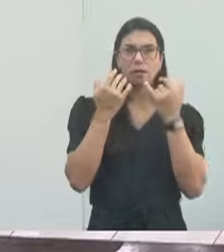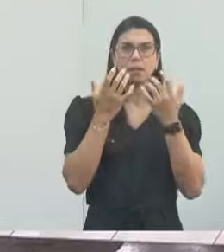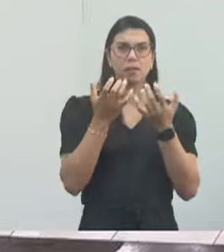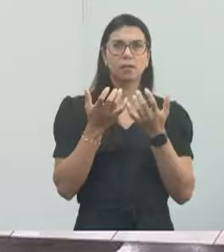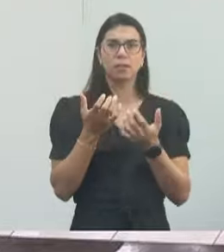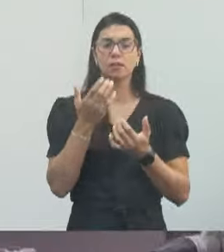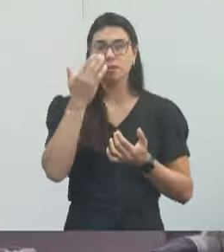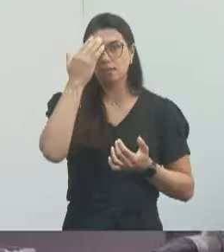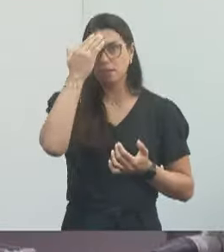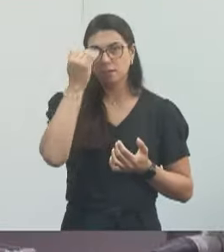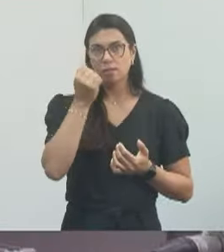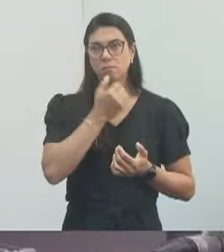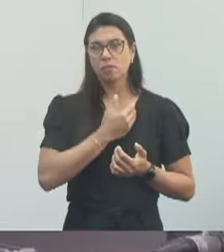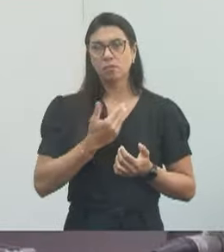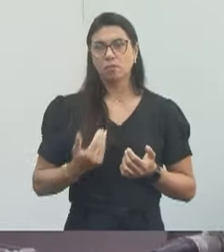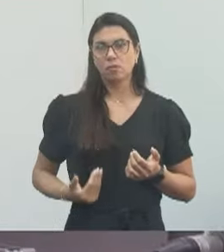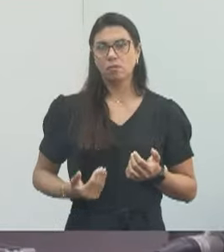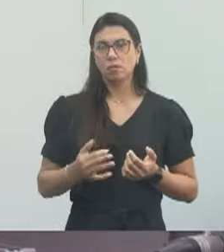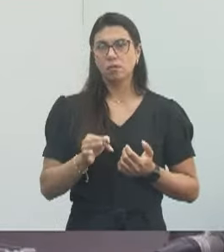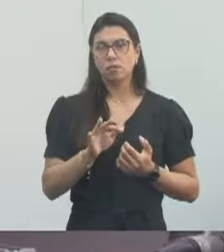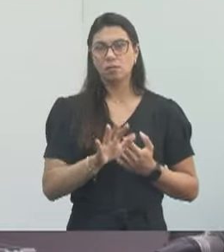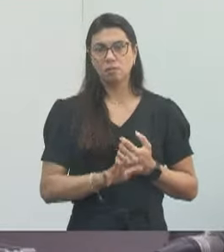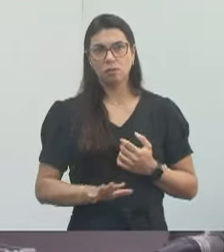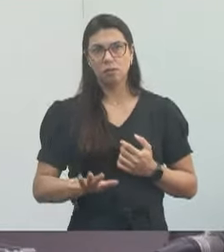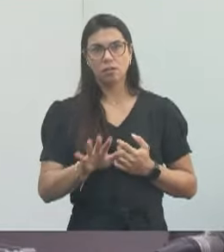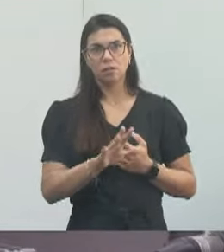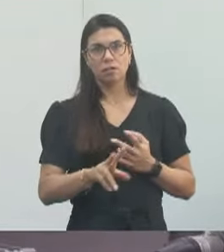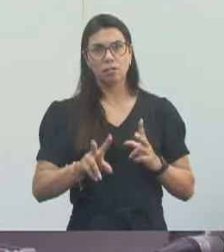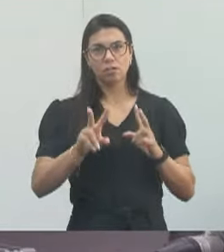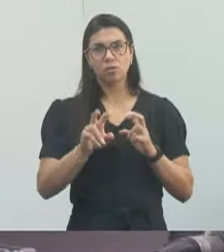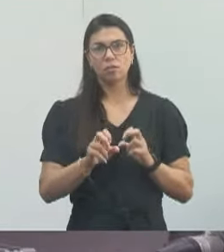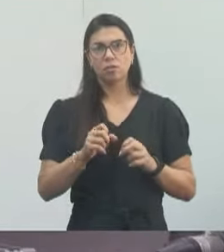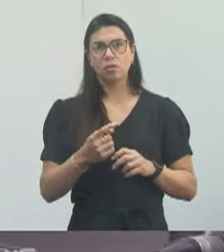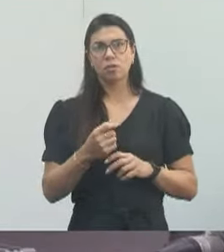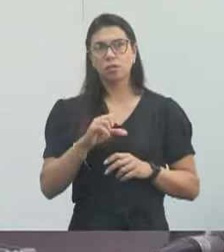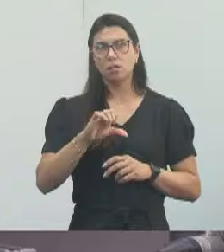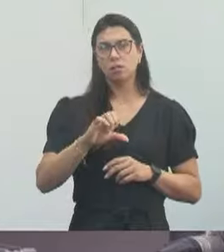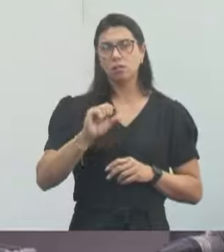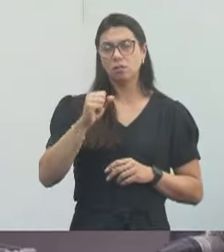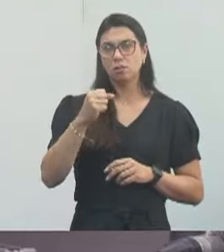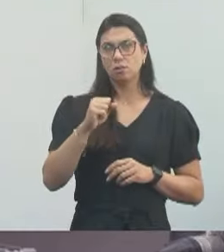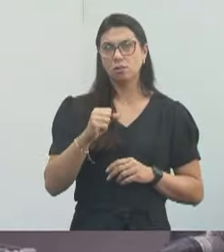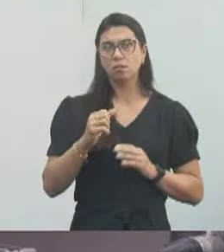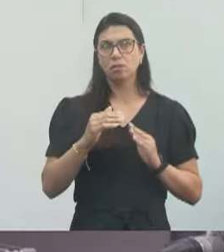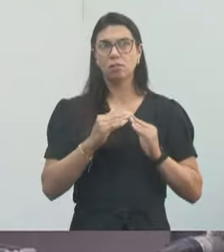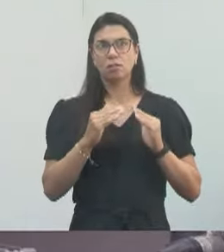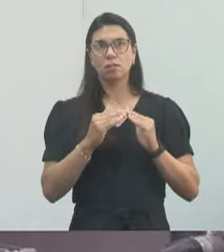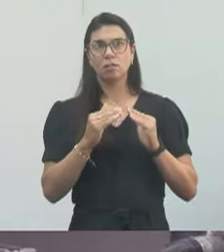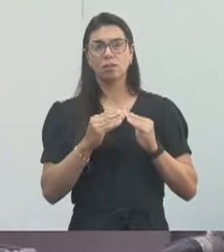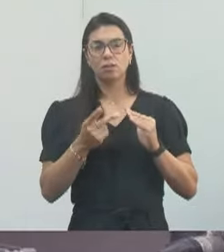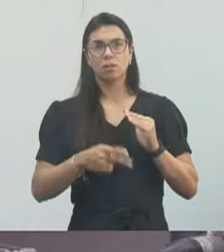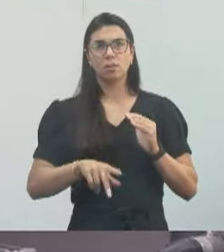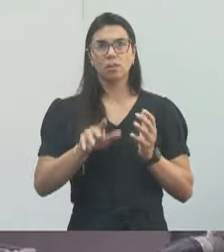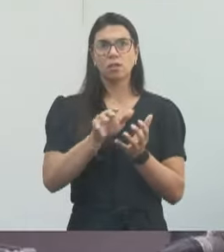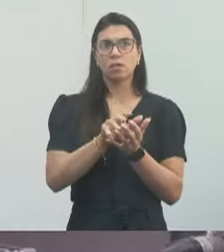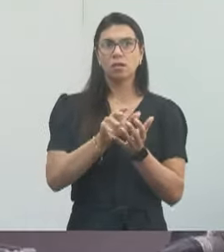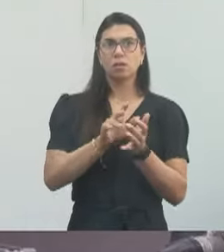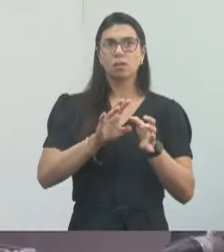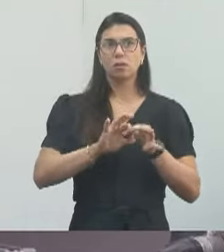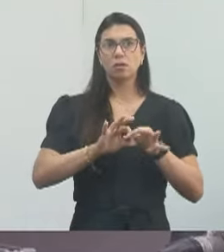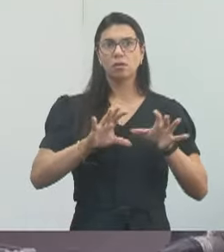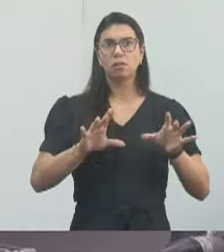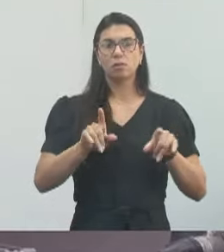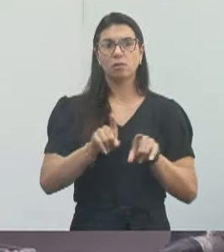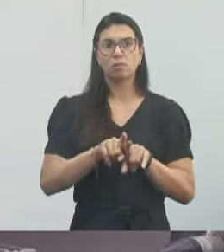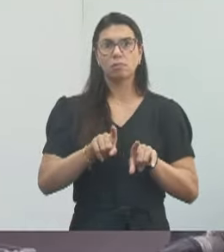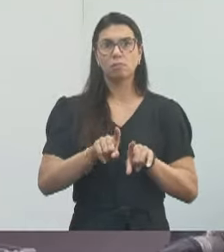federal sobre as 198 casas que foram liberadas para Jacareí não é mas devia